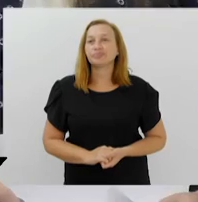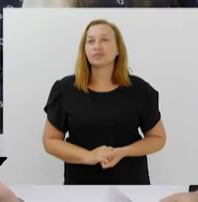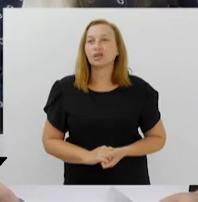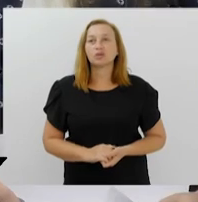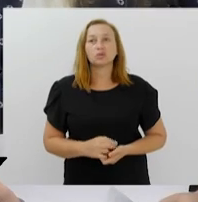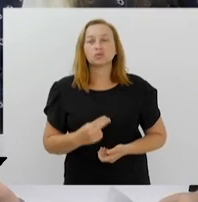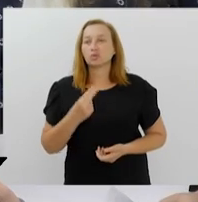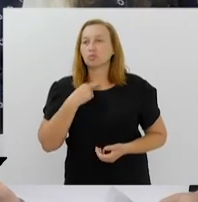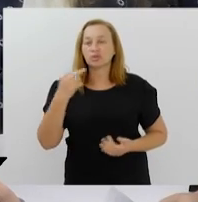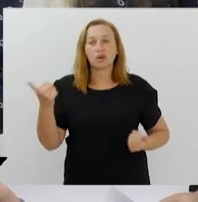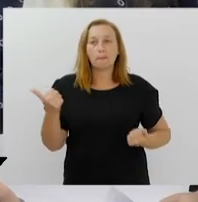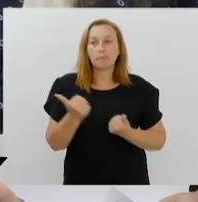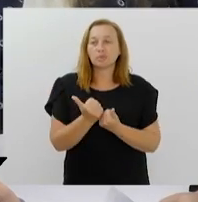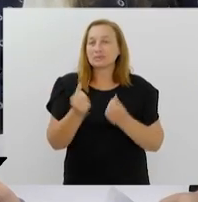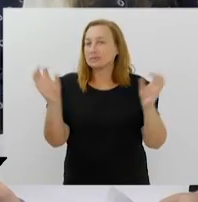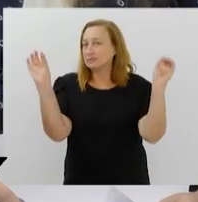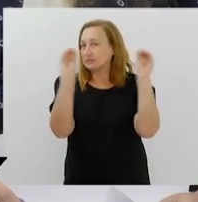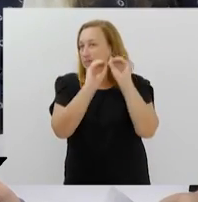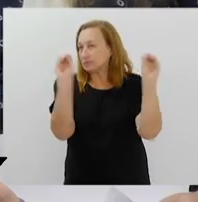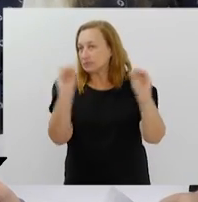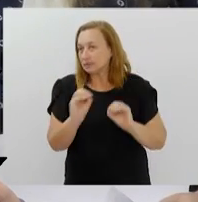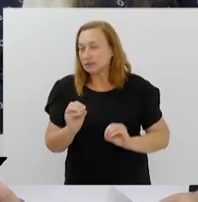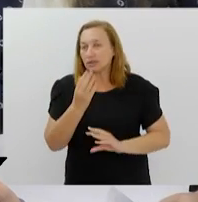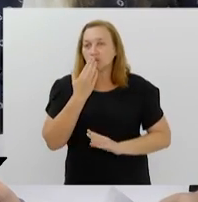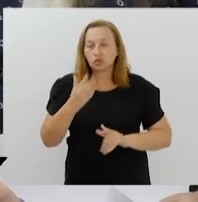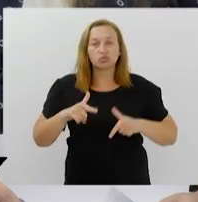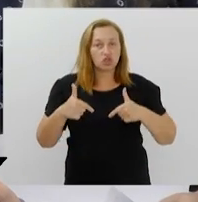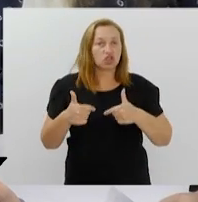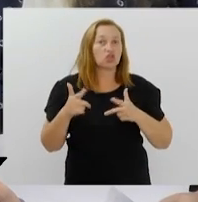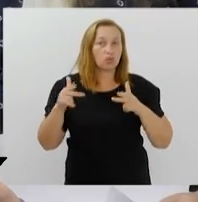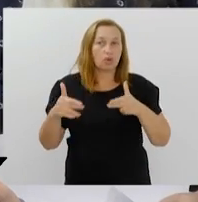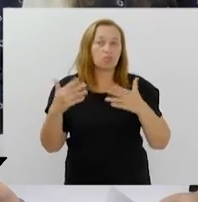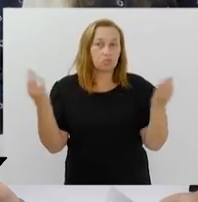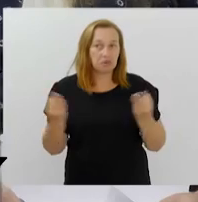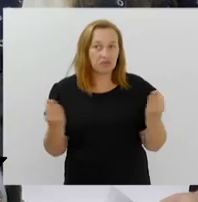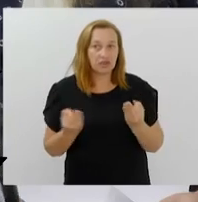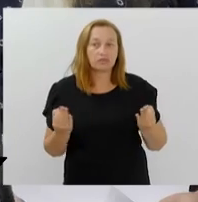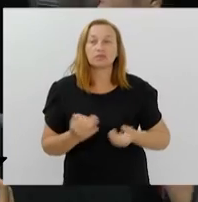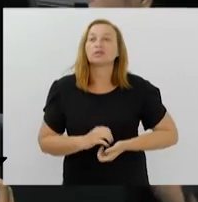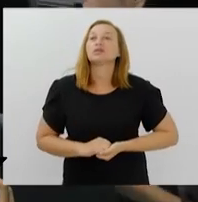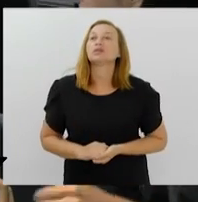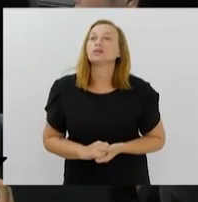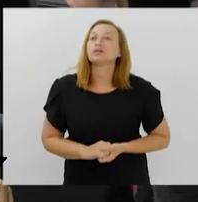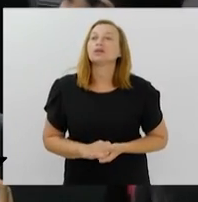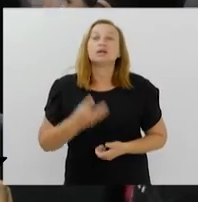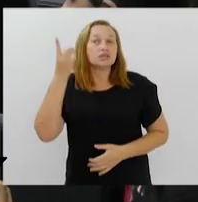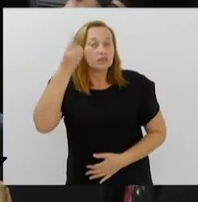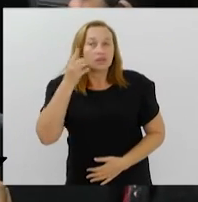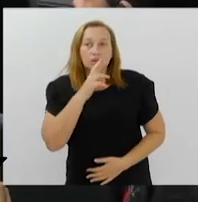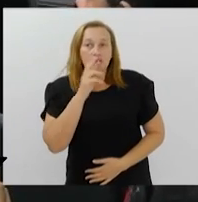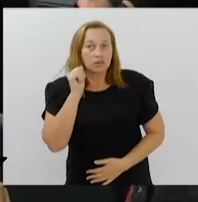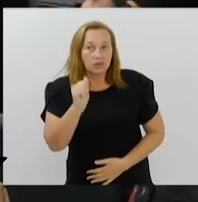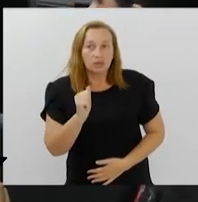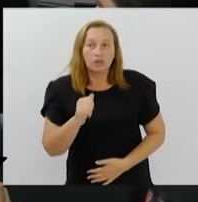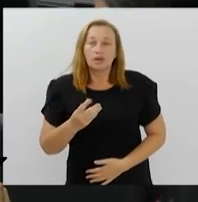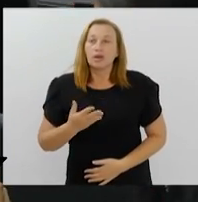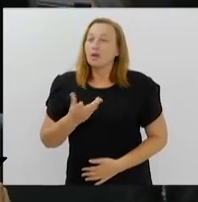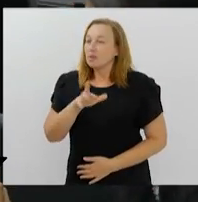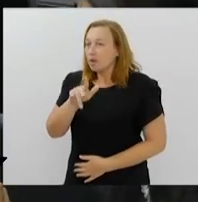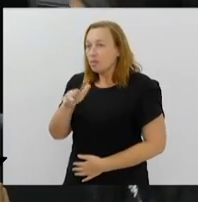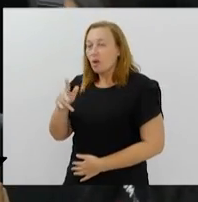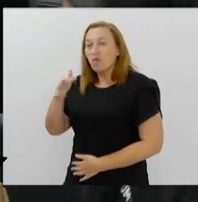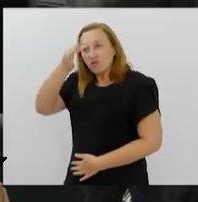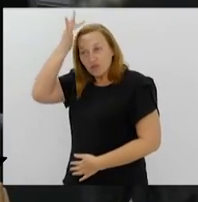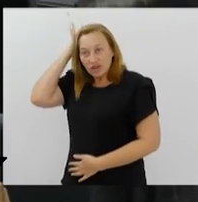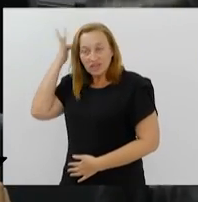não pode apoiar de maneira nenhuma nenhum tipo de ação como essa perfeito Deputado Rodrigo am irmão Fred Pacheco